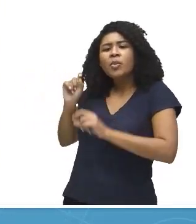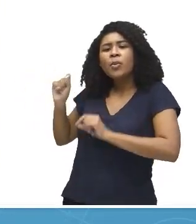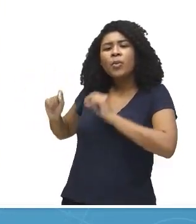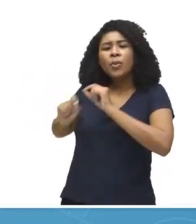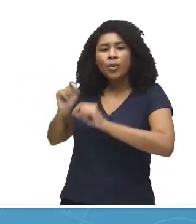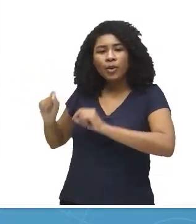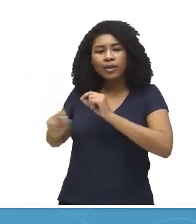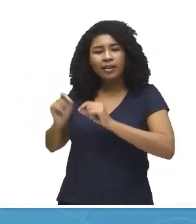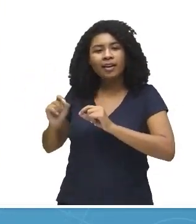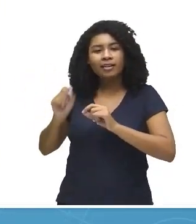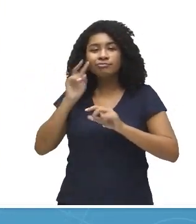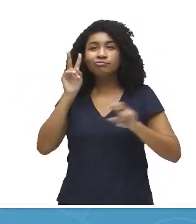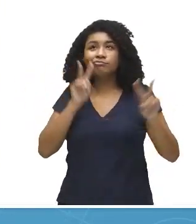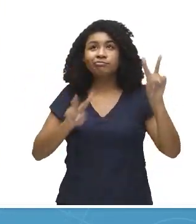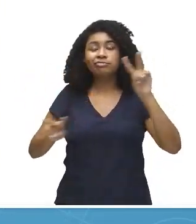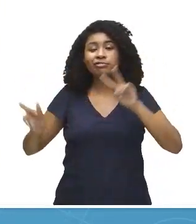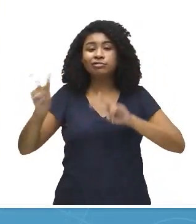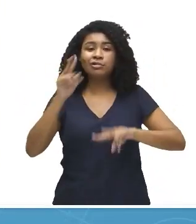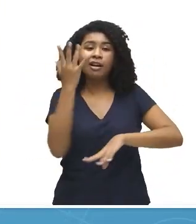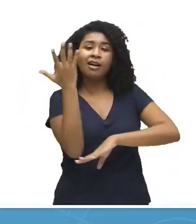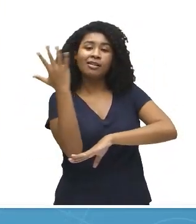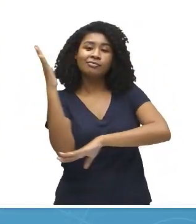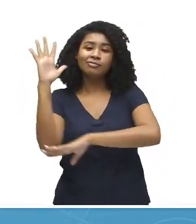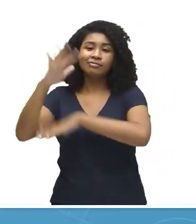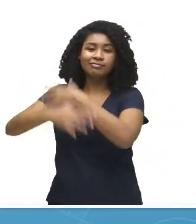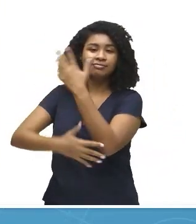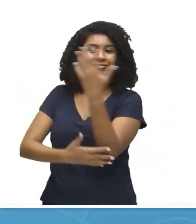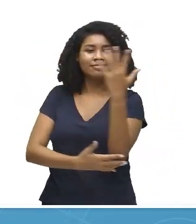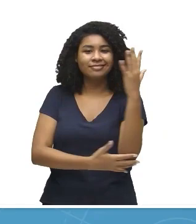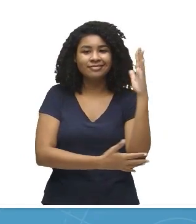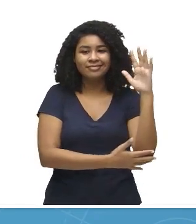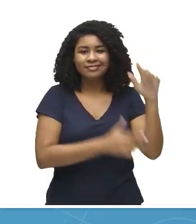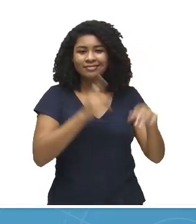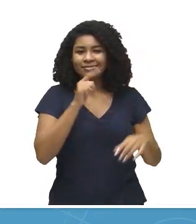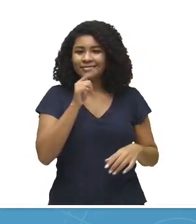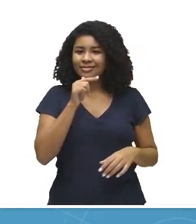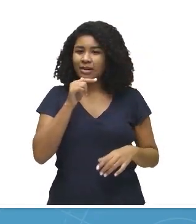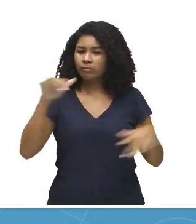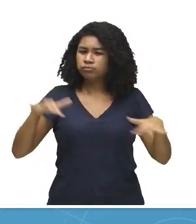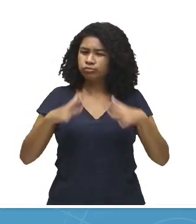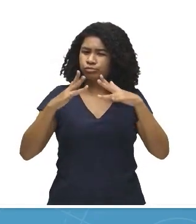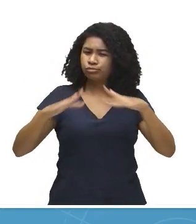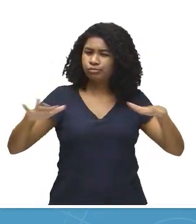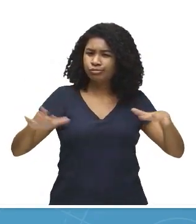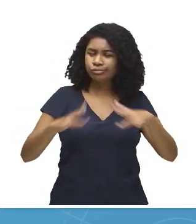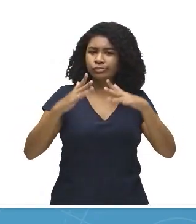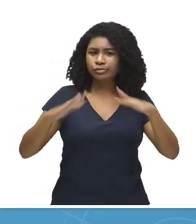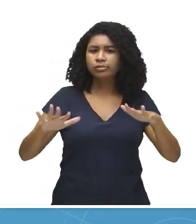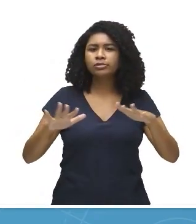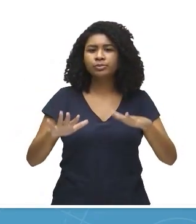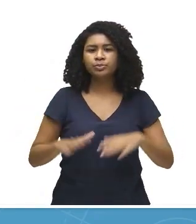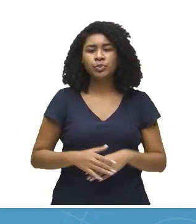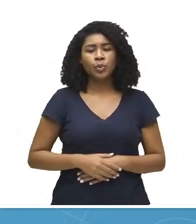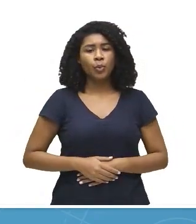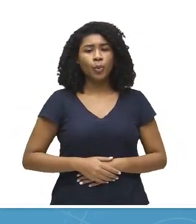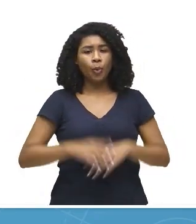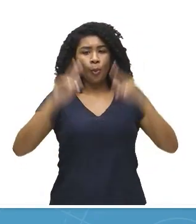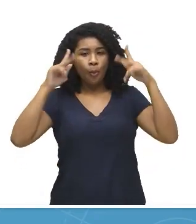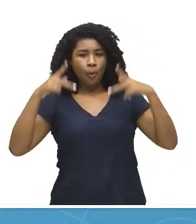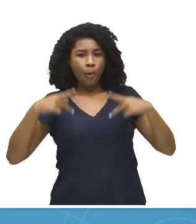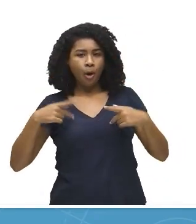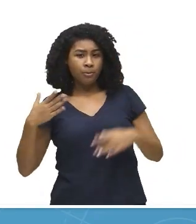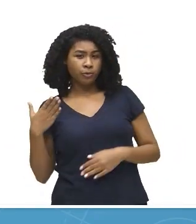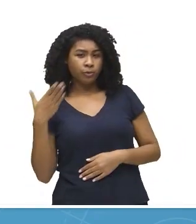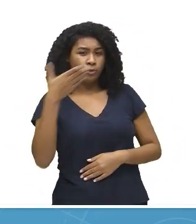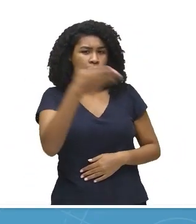pouco da paisagem, né, da natureza, onde inclusive o homem ainda não modificou,